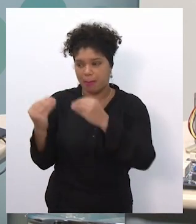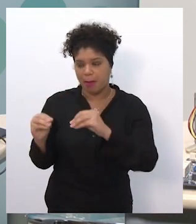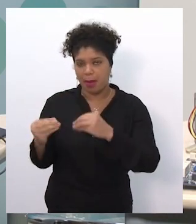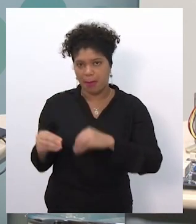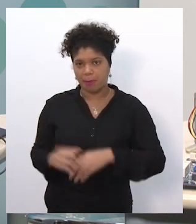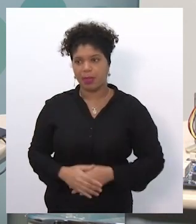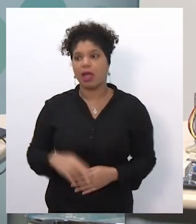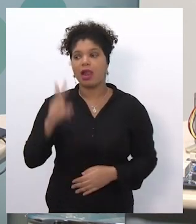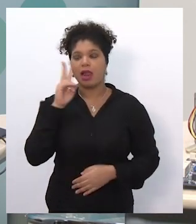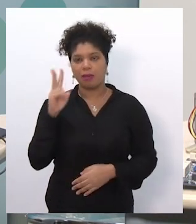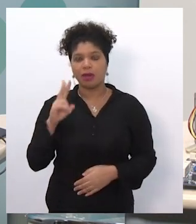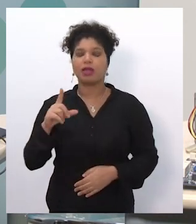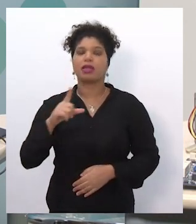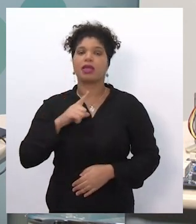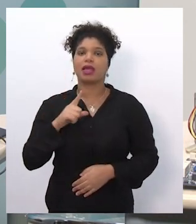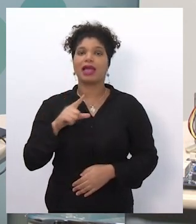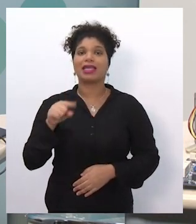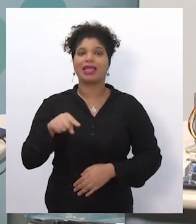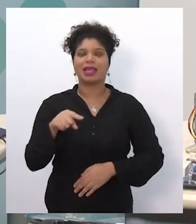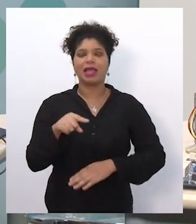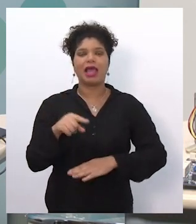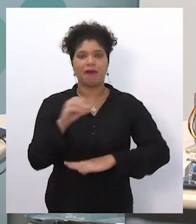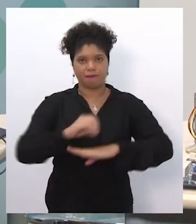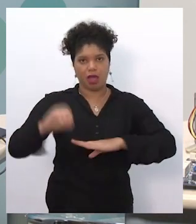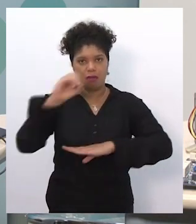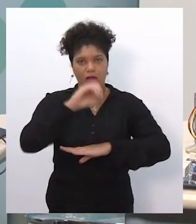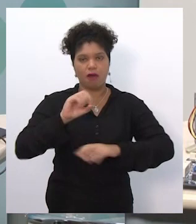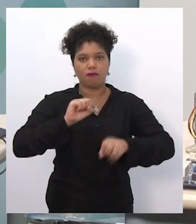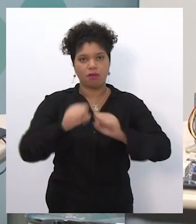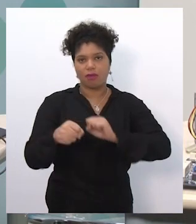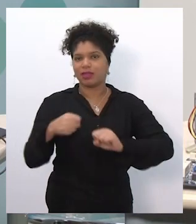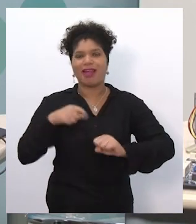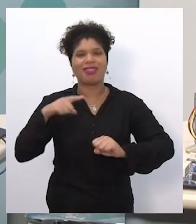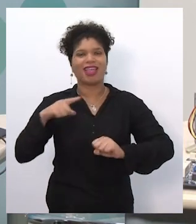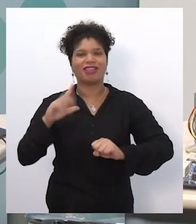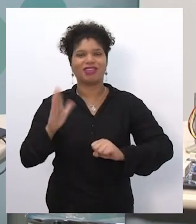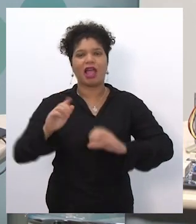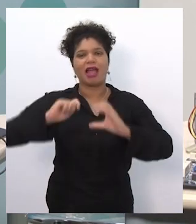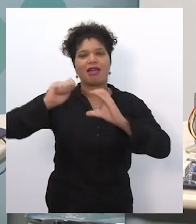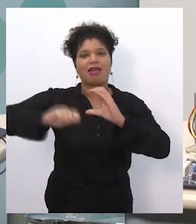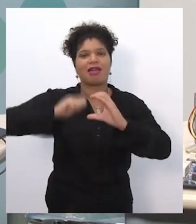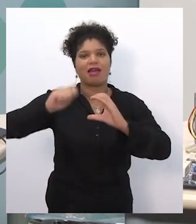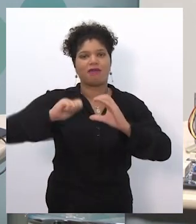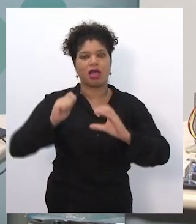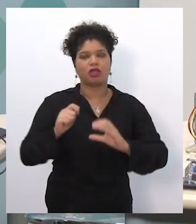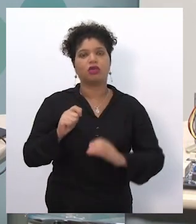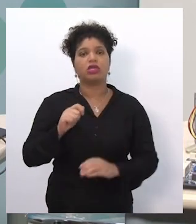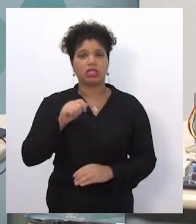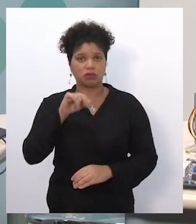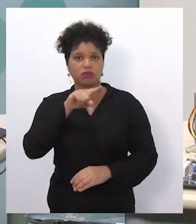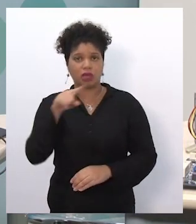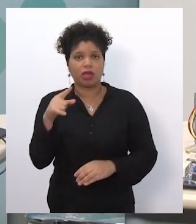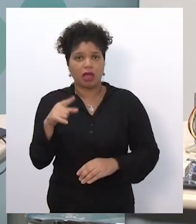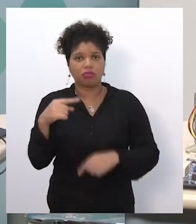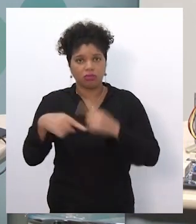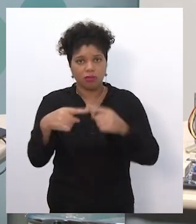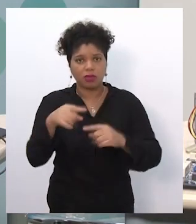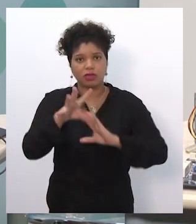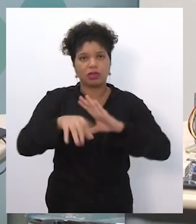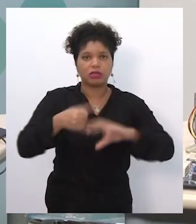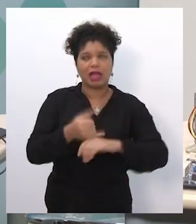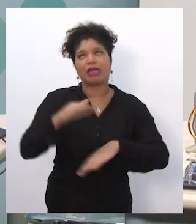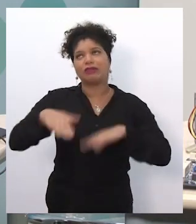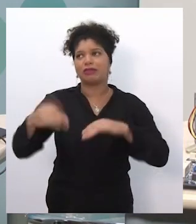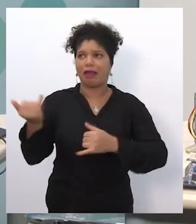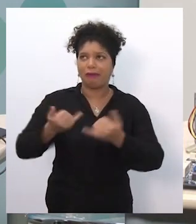essa formação vai estar gravada. Então, quem quiser pode acessar posteriormente, né? Vocês sempre mandam no chat, tá muito rápido, não dá